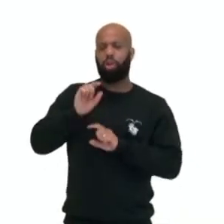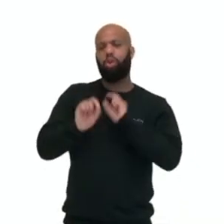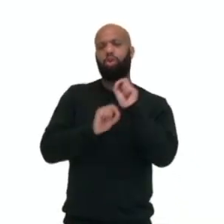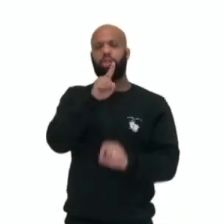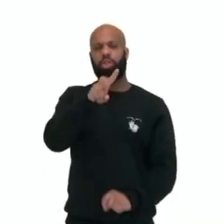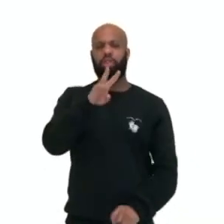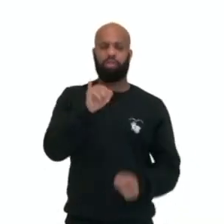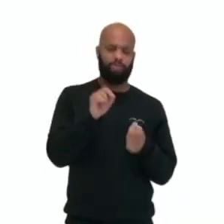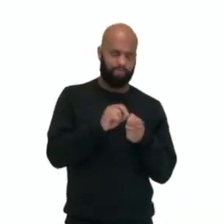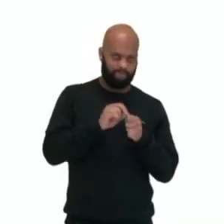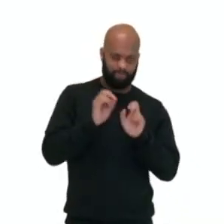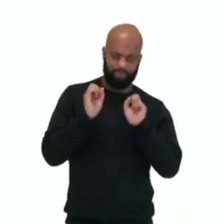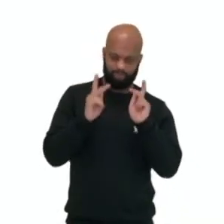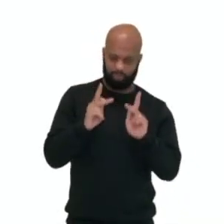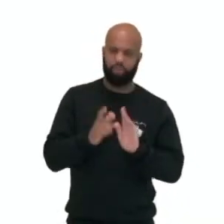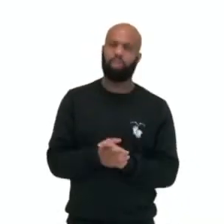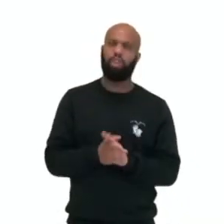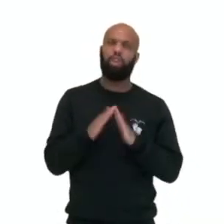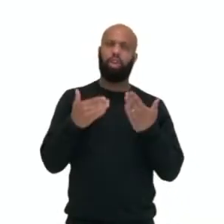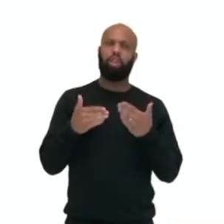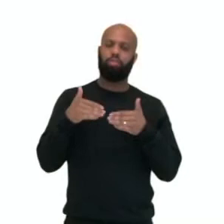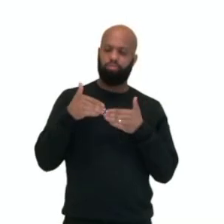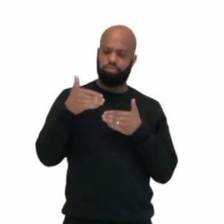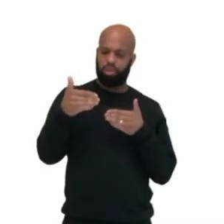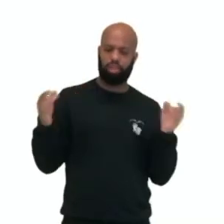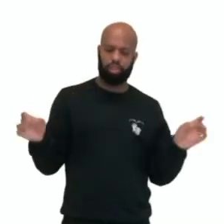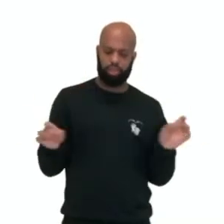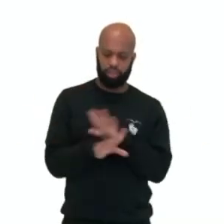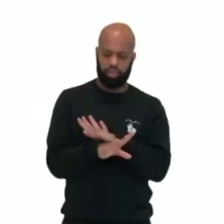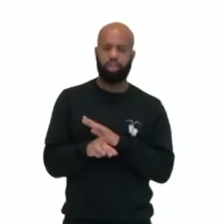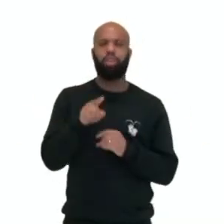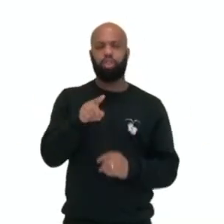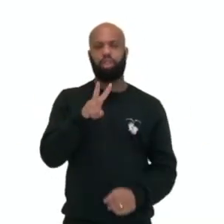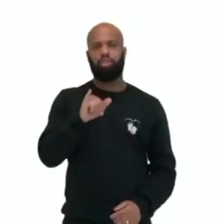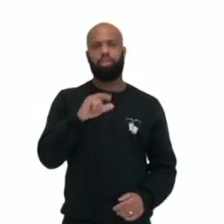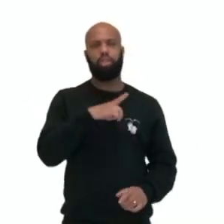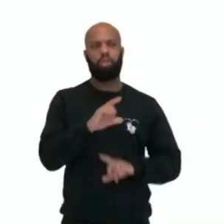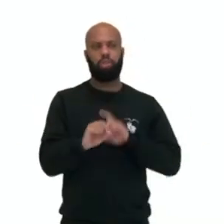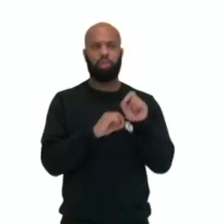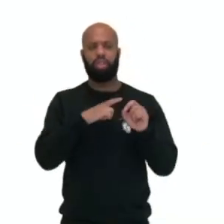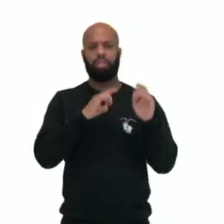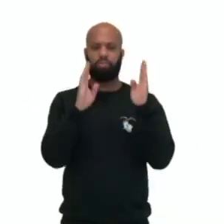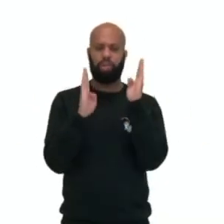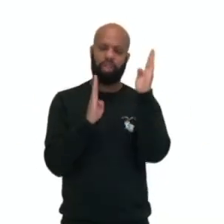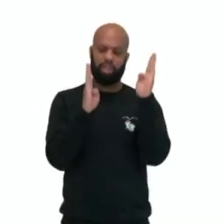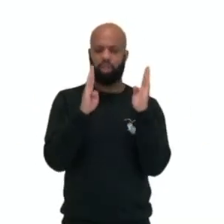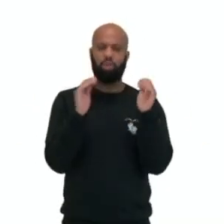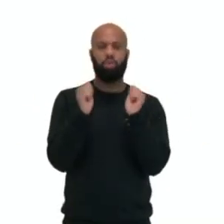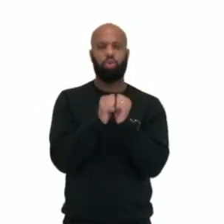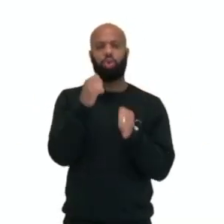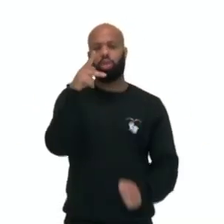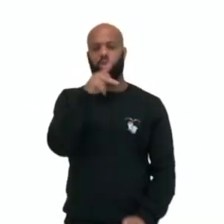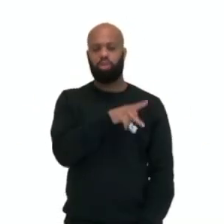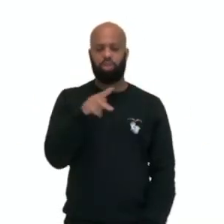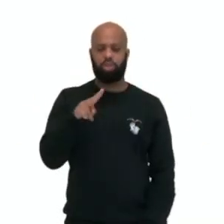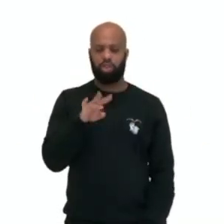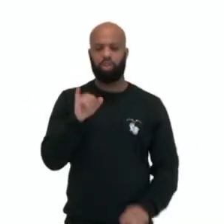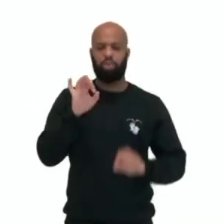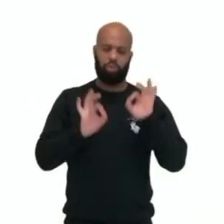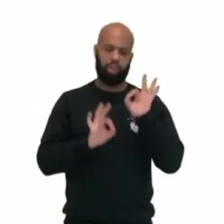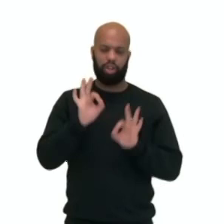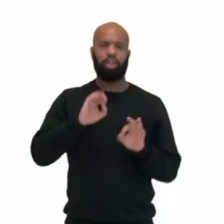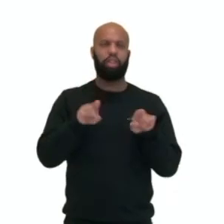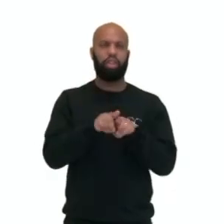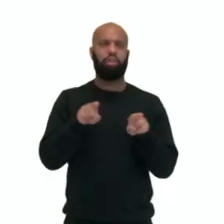você pode fazer, né? E após você terminar, a gente vai ter, né, um período aí que o seu professor também vai organizar com você